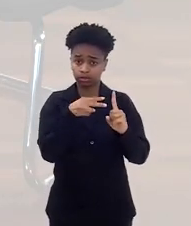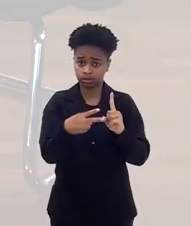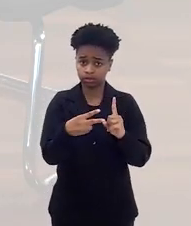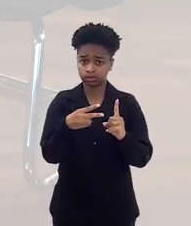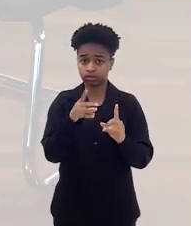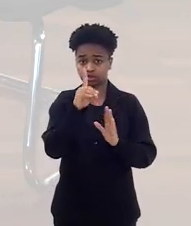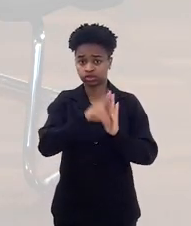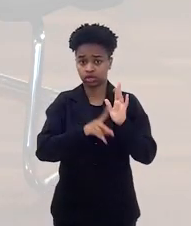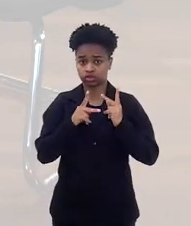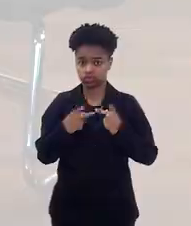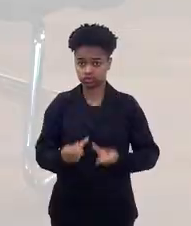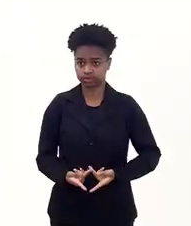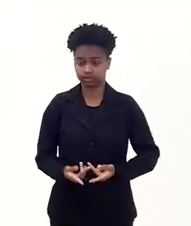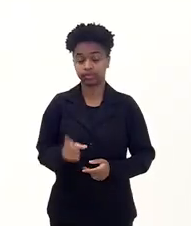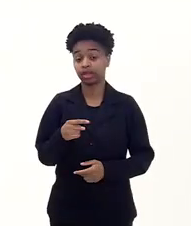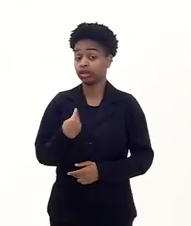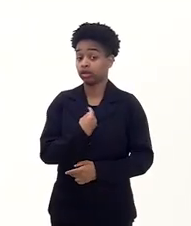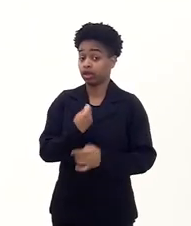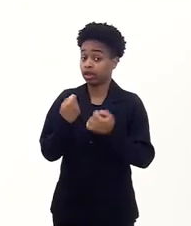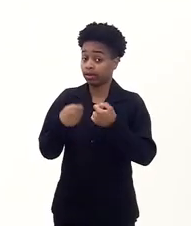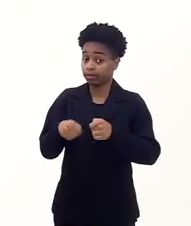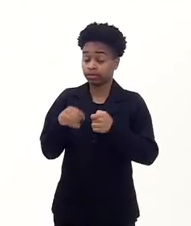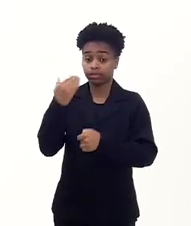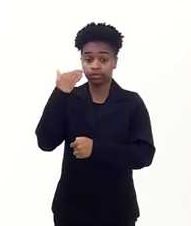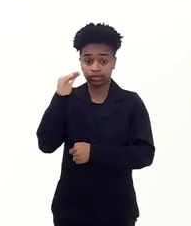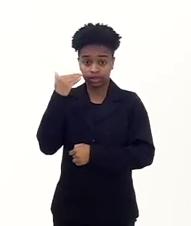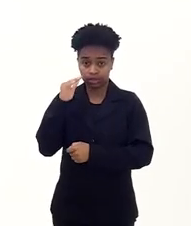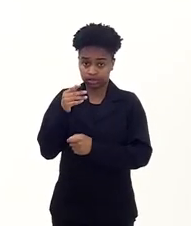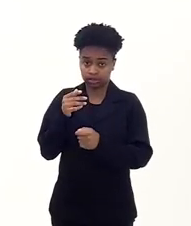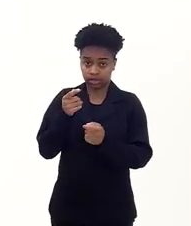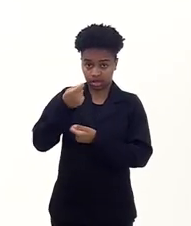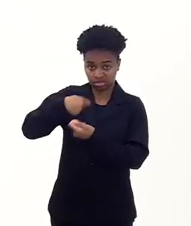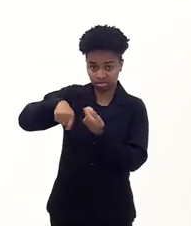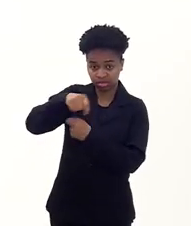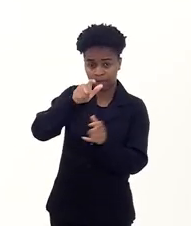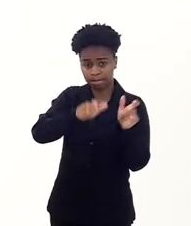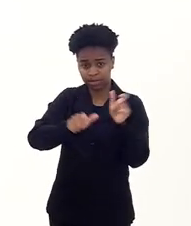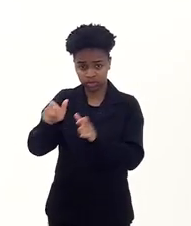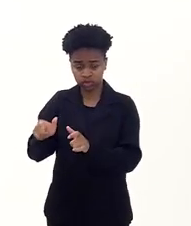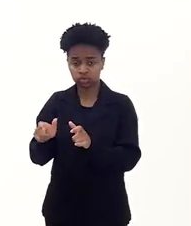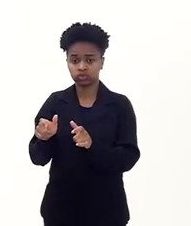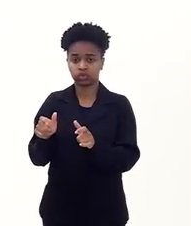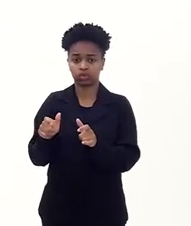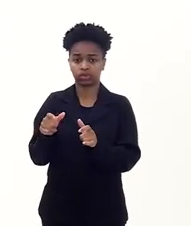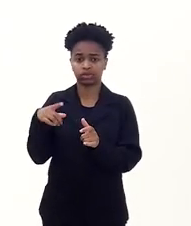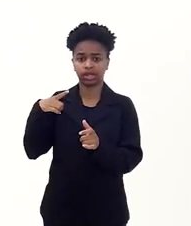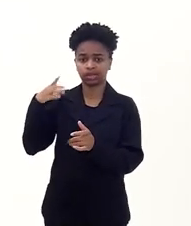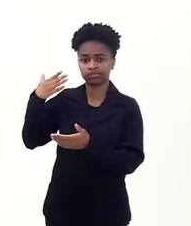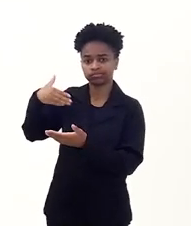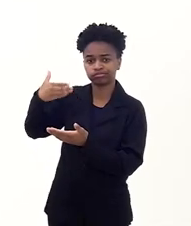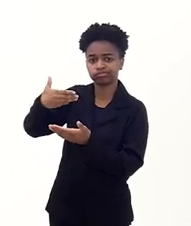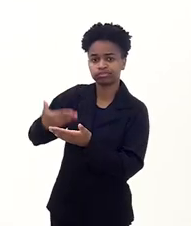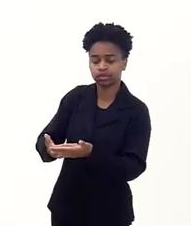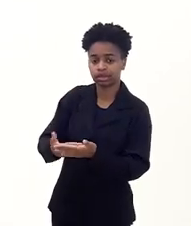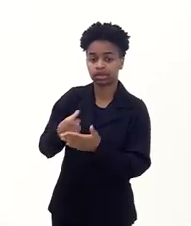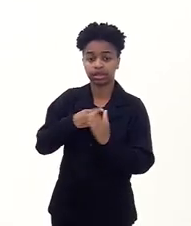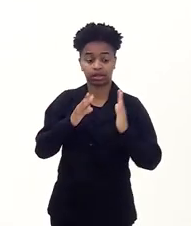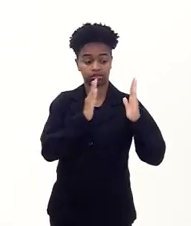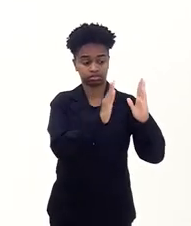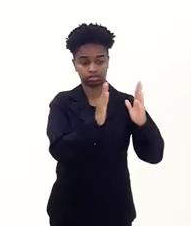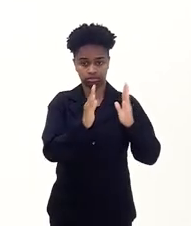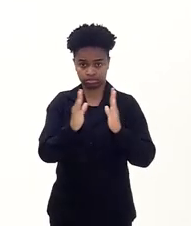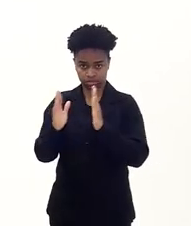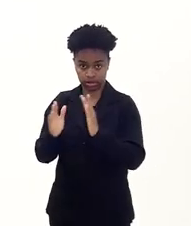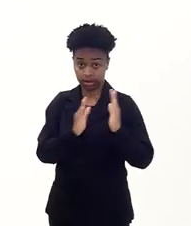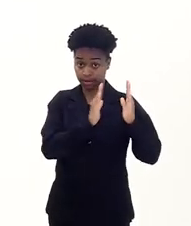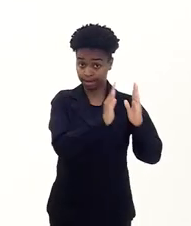perspectiva dos direitos humanos? A gente precisa entender que o tráfico de pessoas, ele vem ao longo de um processo, são fases.